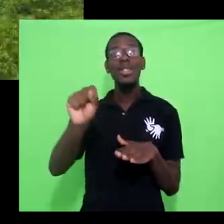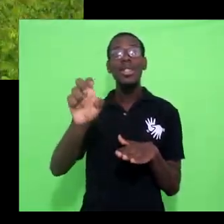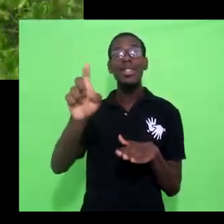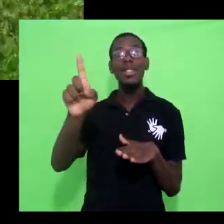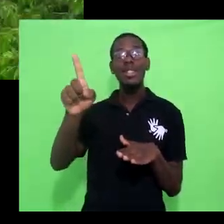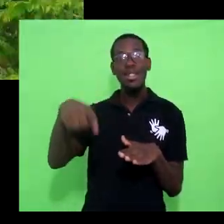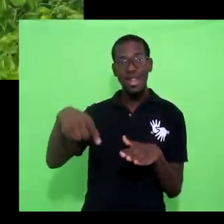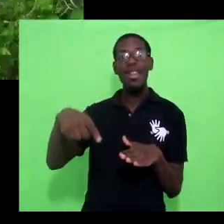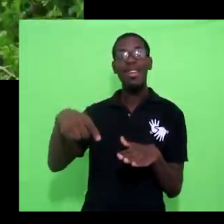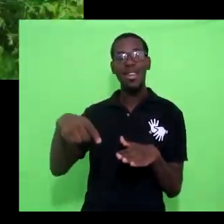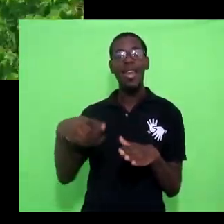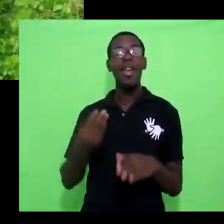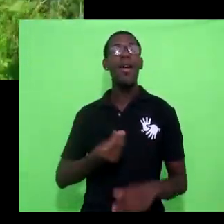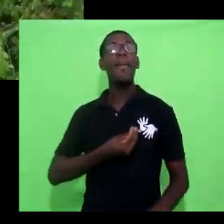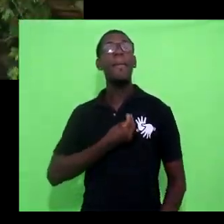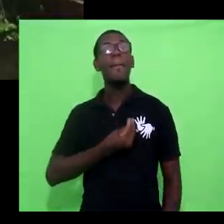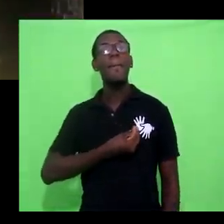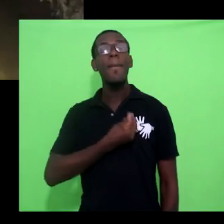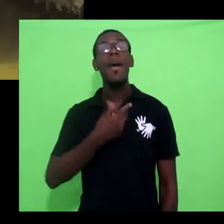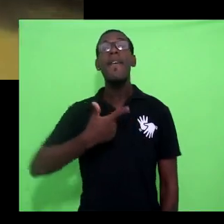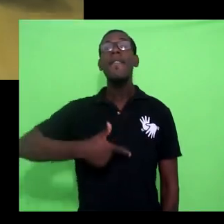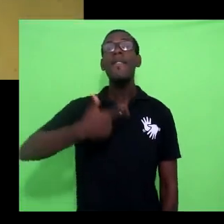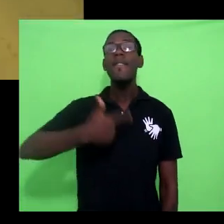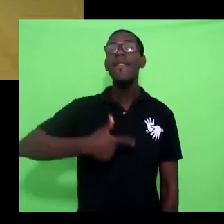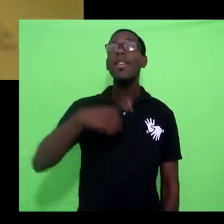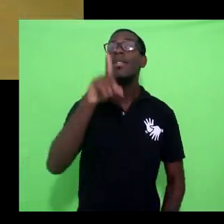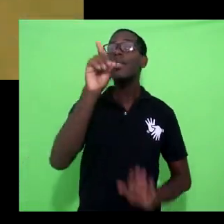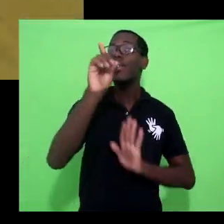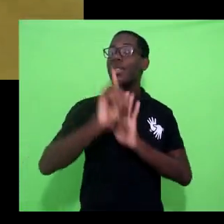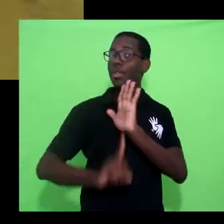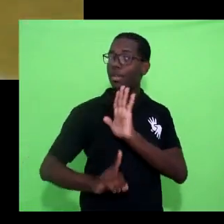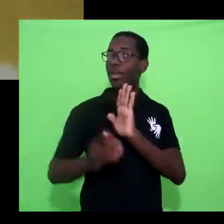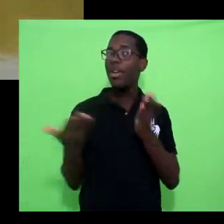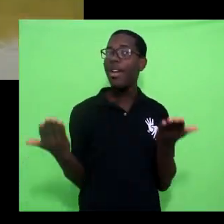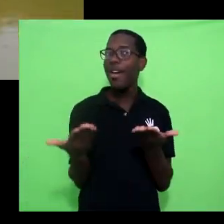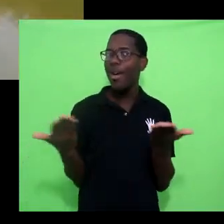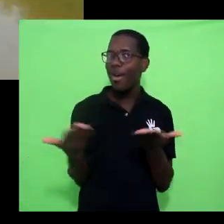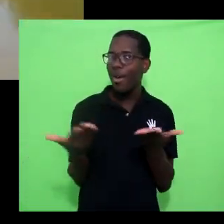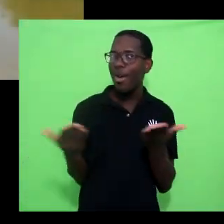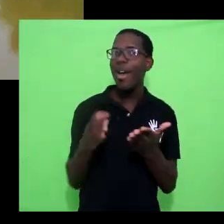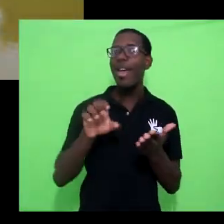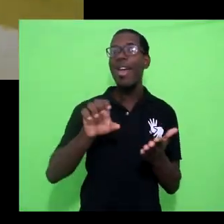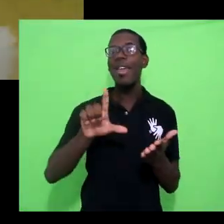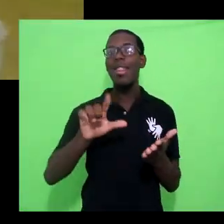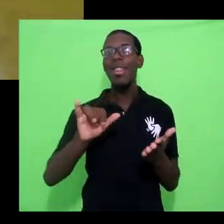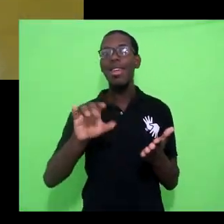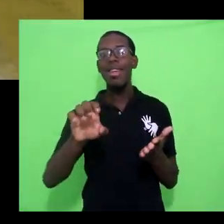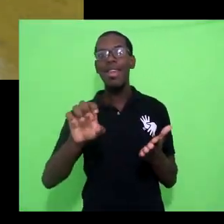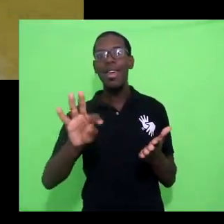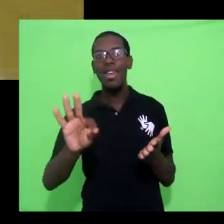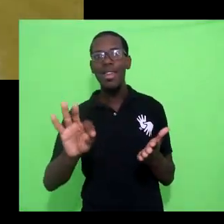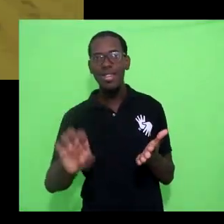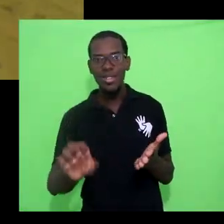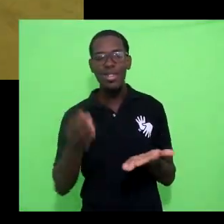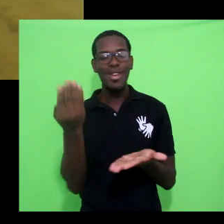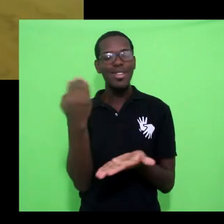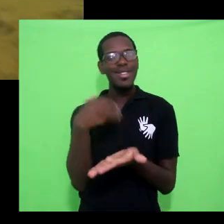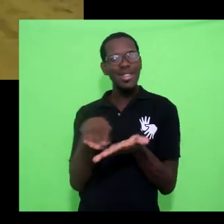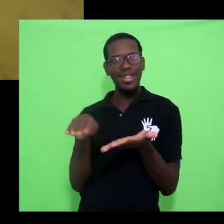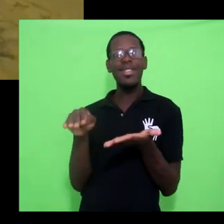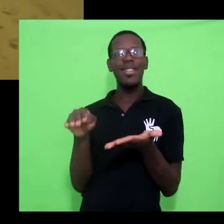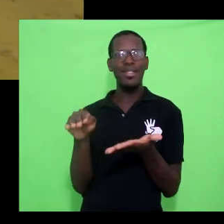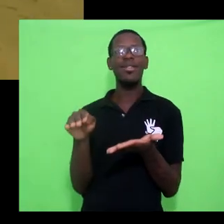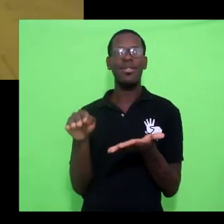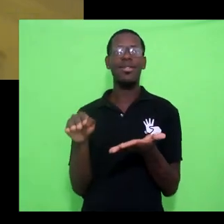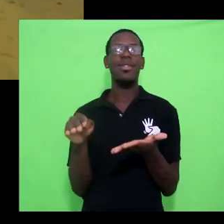presença da vice-diretora agora, né, Eliette, secretária, a Leila,